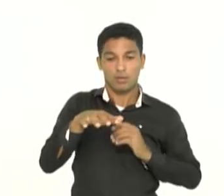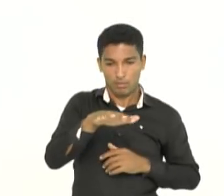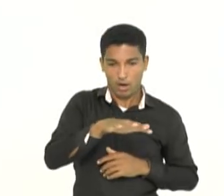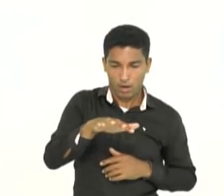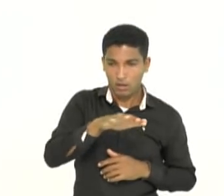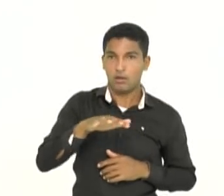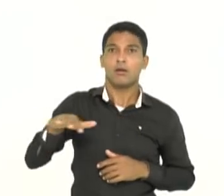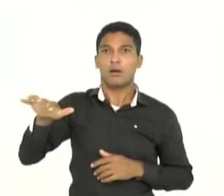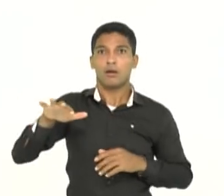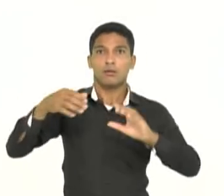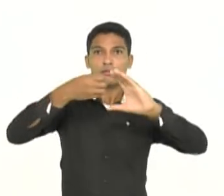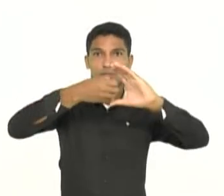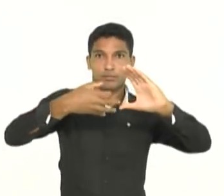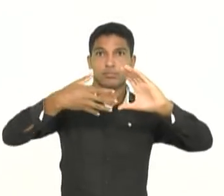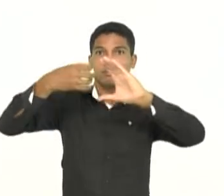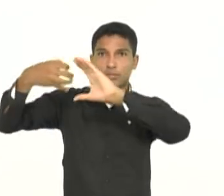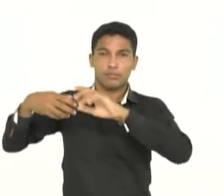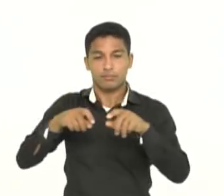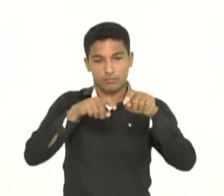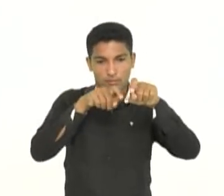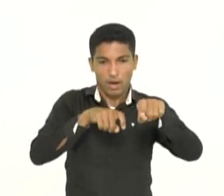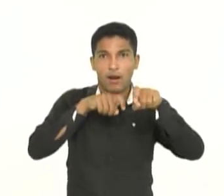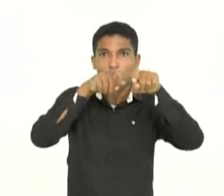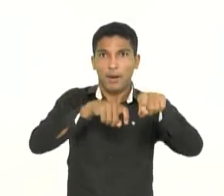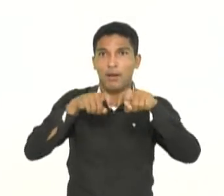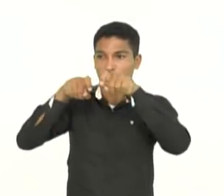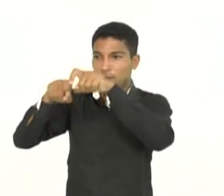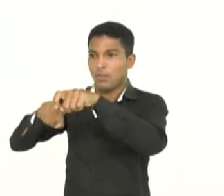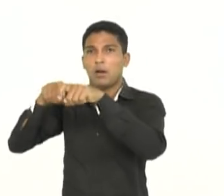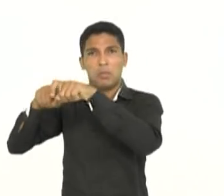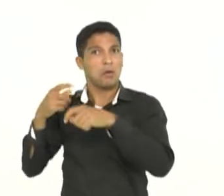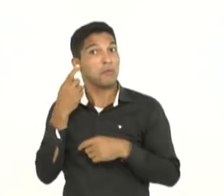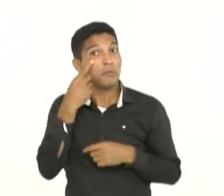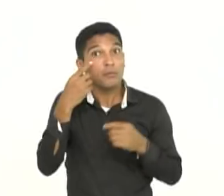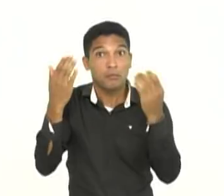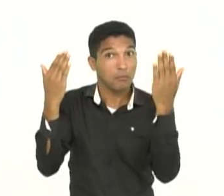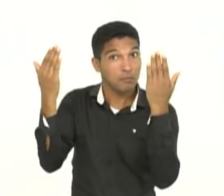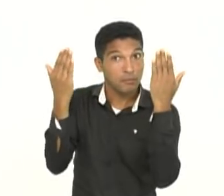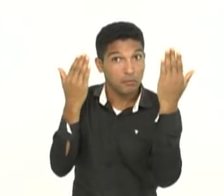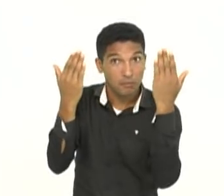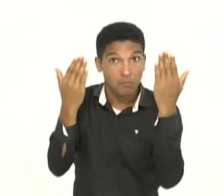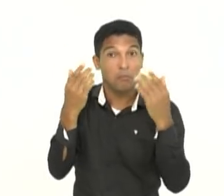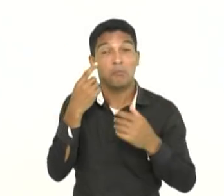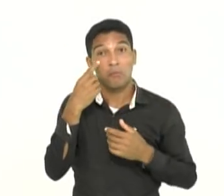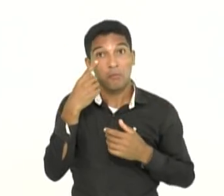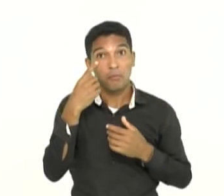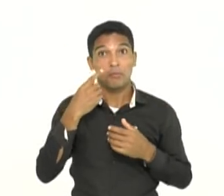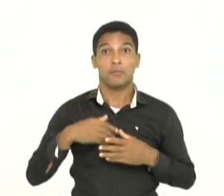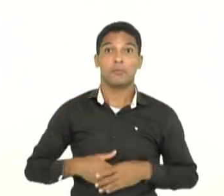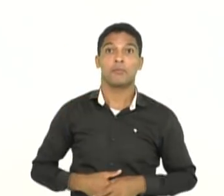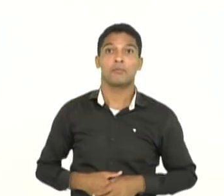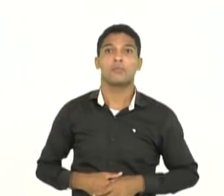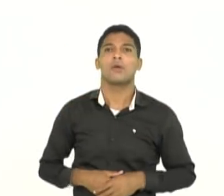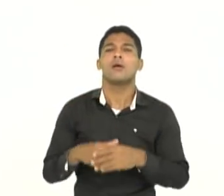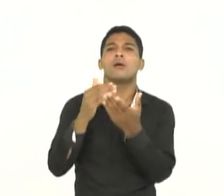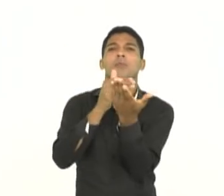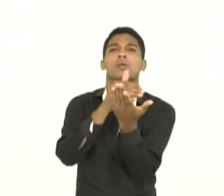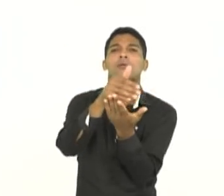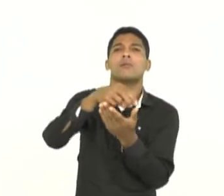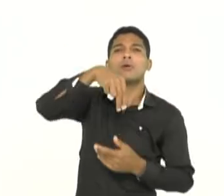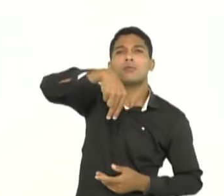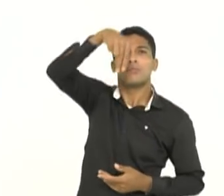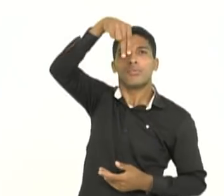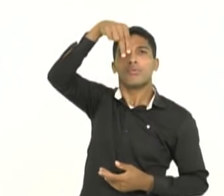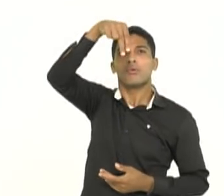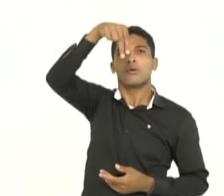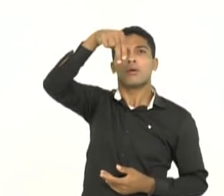são específicas de cada uma, se dá para estabelecer comparações ou não, a gente vai entender na aula de hoje. Começando ali pela região